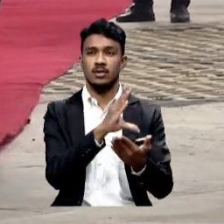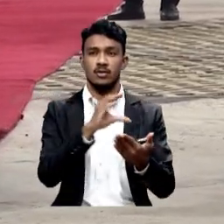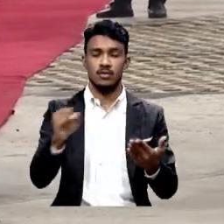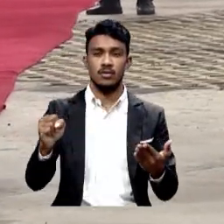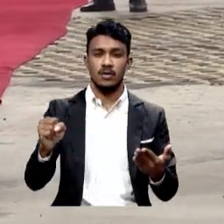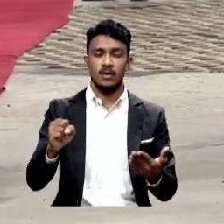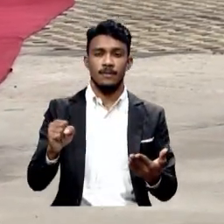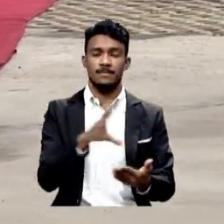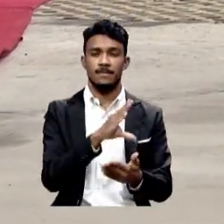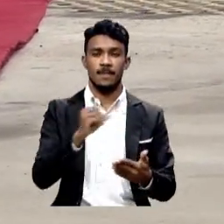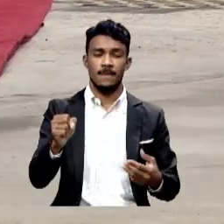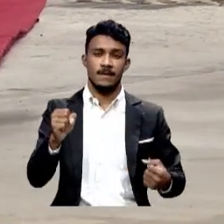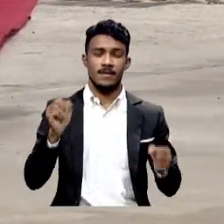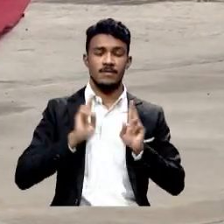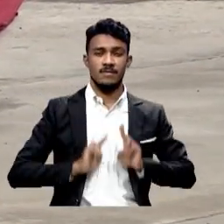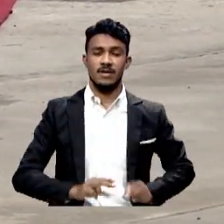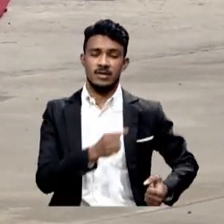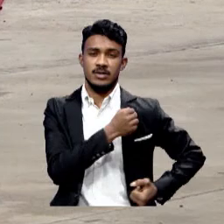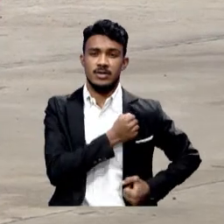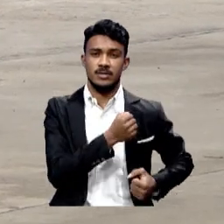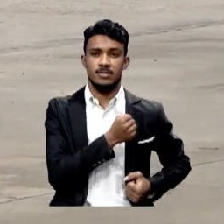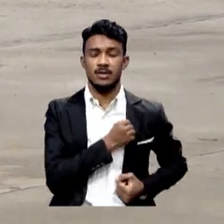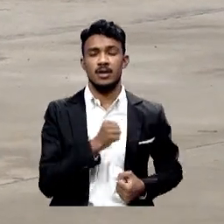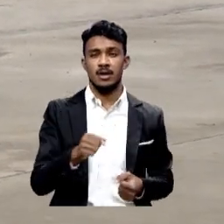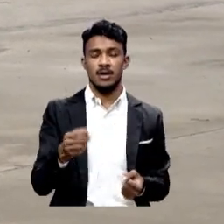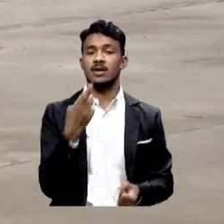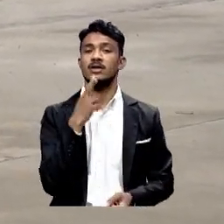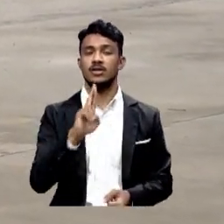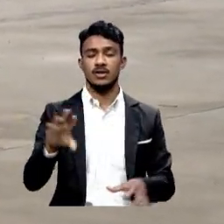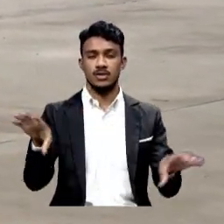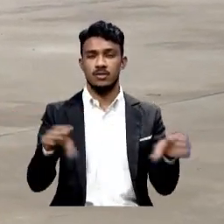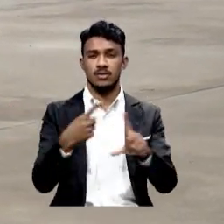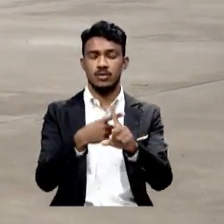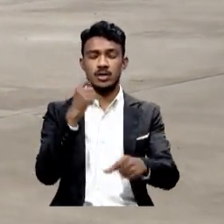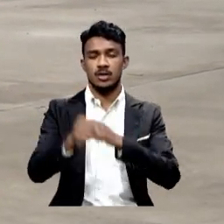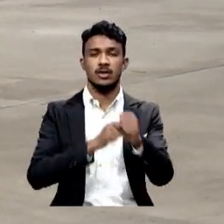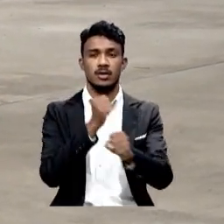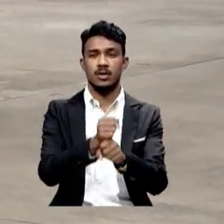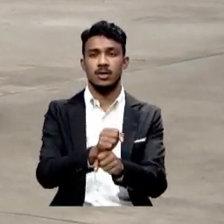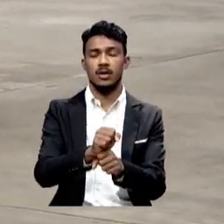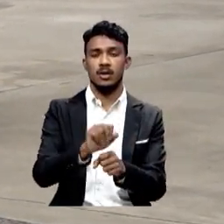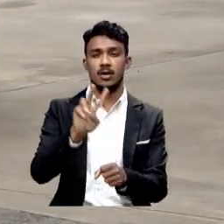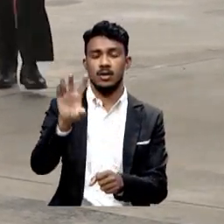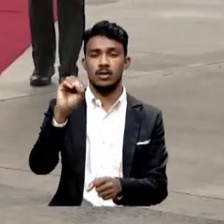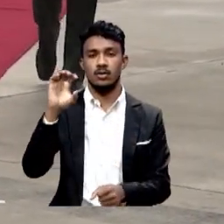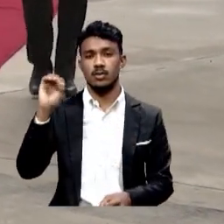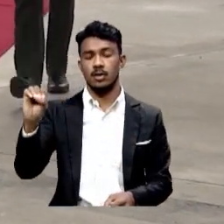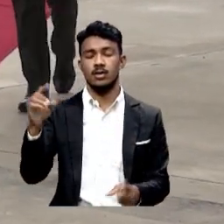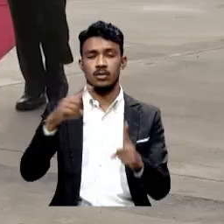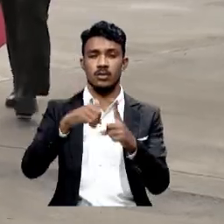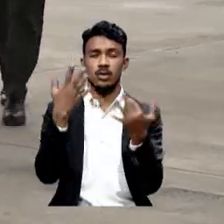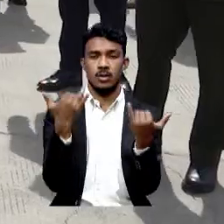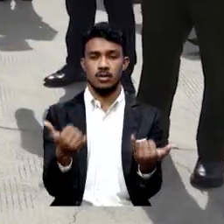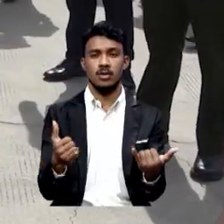Força Armada nian, no rona resultado avaliação serviço, husitinan rihun rua to'o agora. José